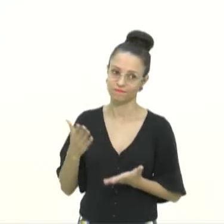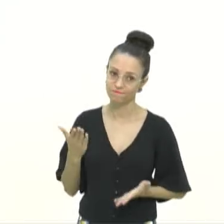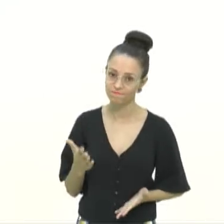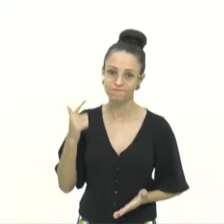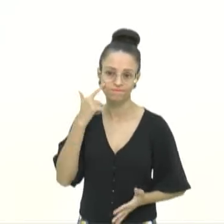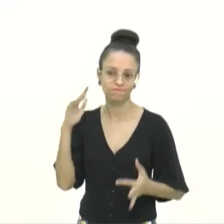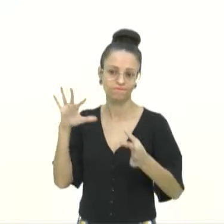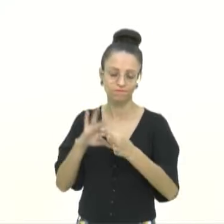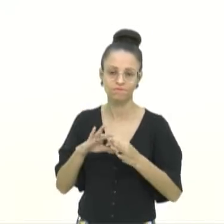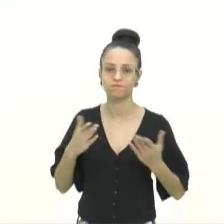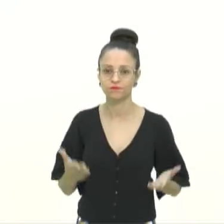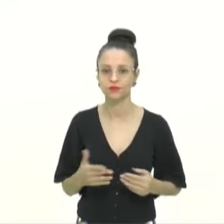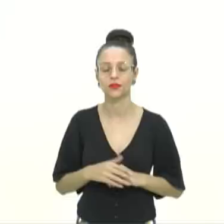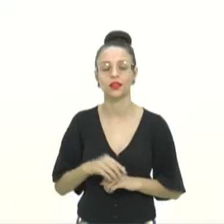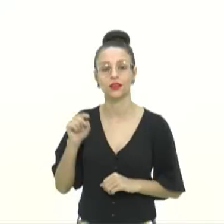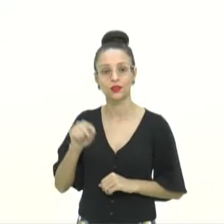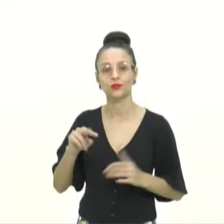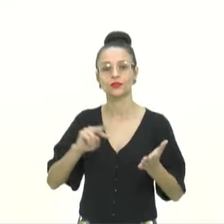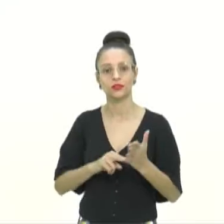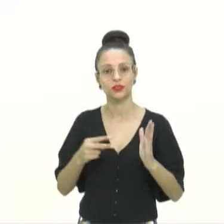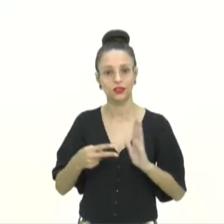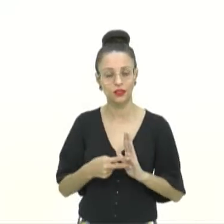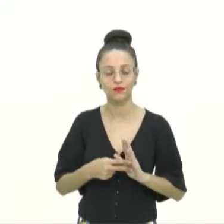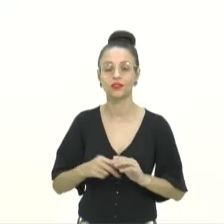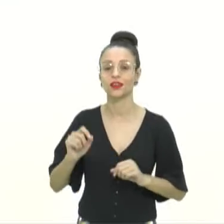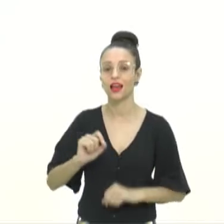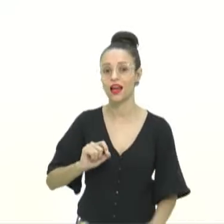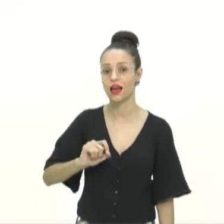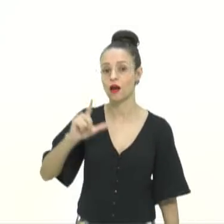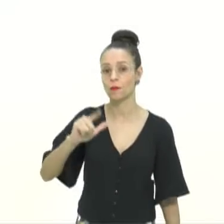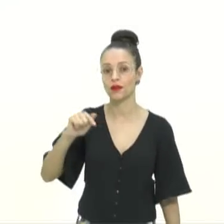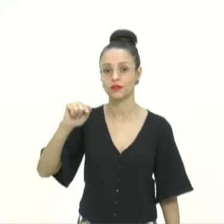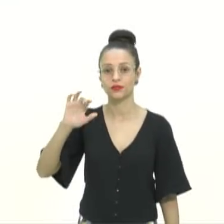considerado. Isso equivale a um aumento de